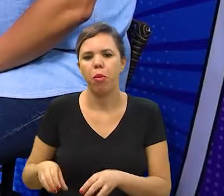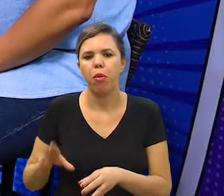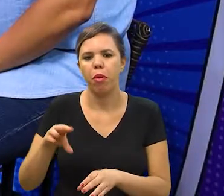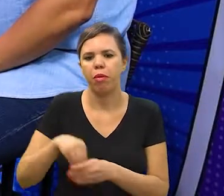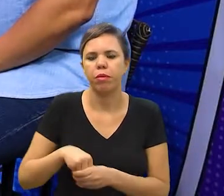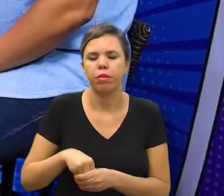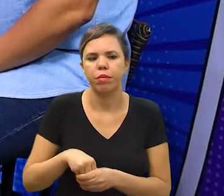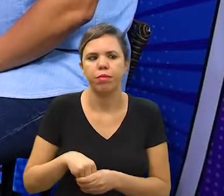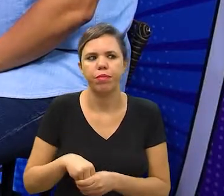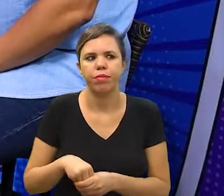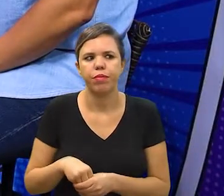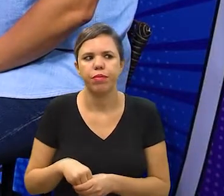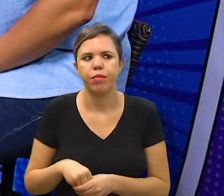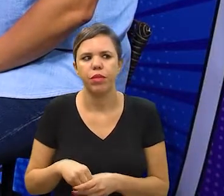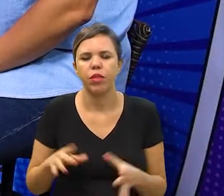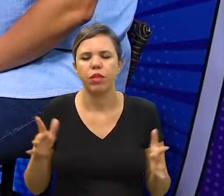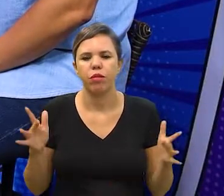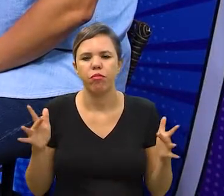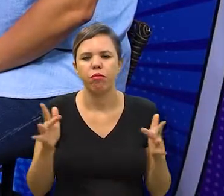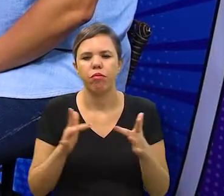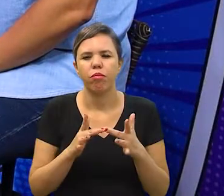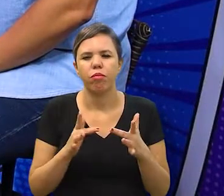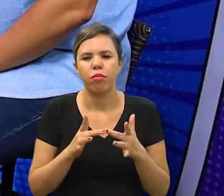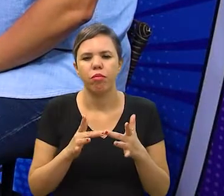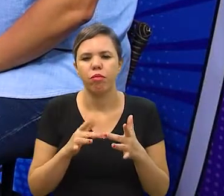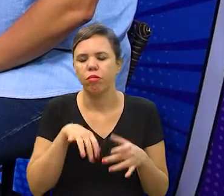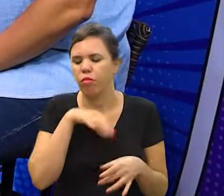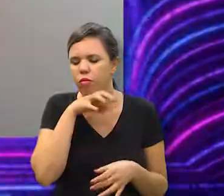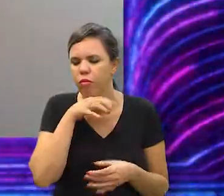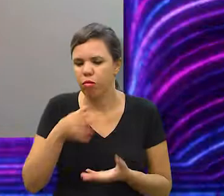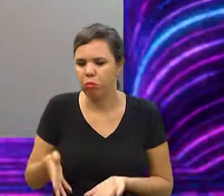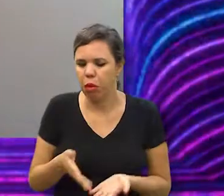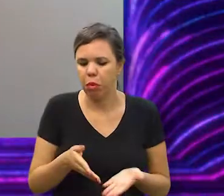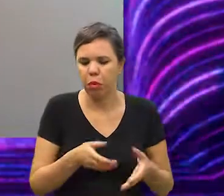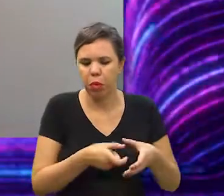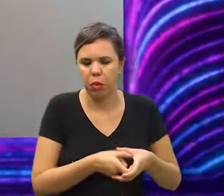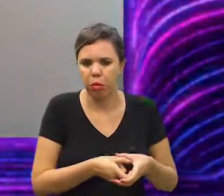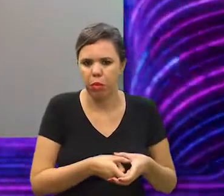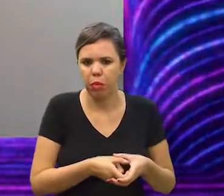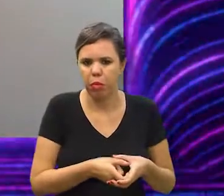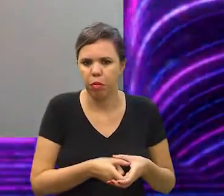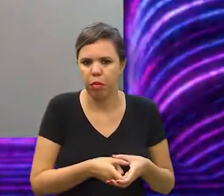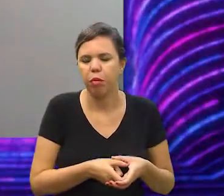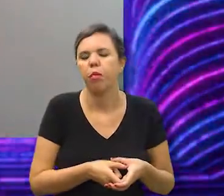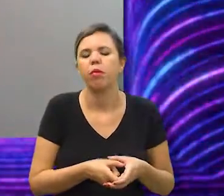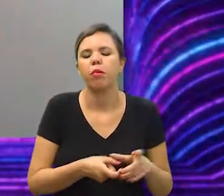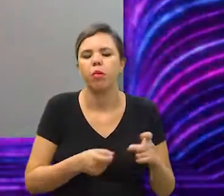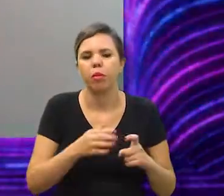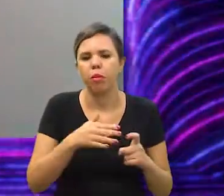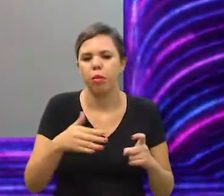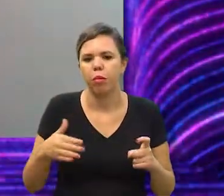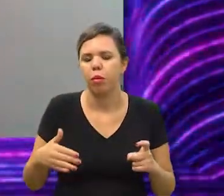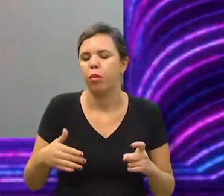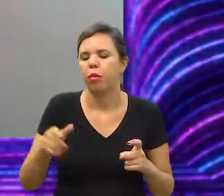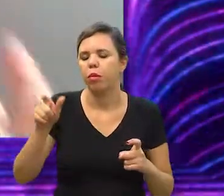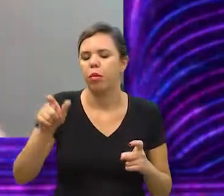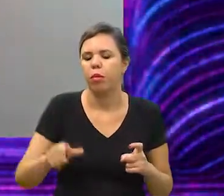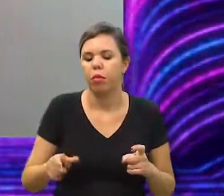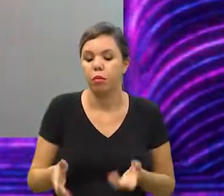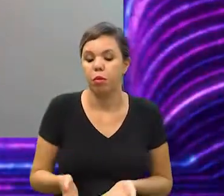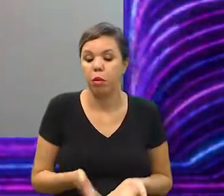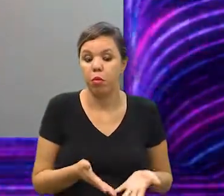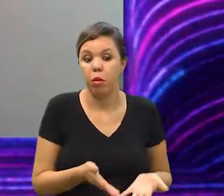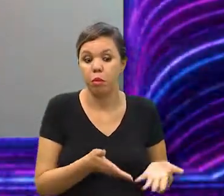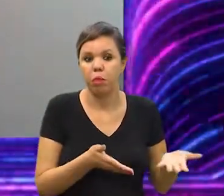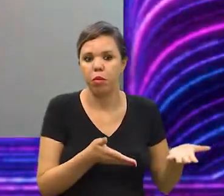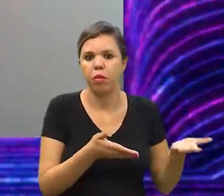eu fiz um link entre esse escaravelho que empurra essa bolota com o mito do Sísifo, que é um cara que está empurrando, ele